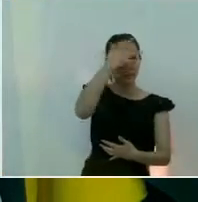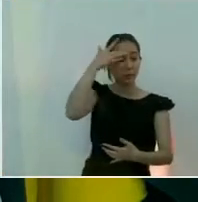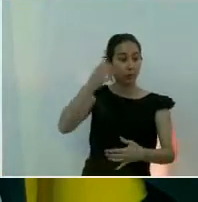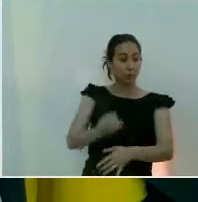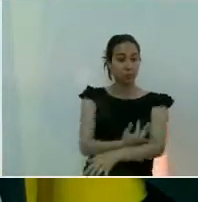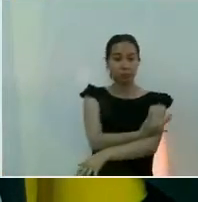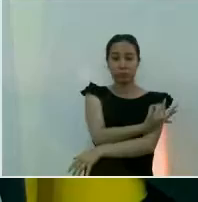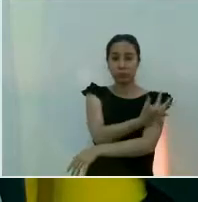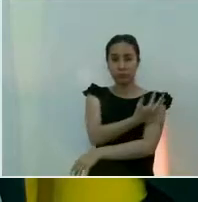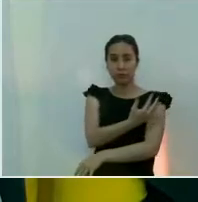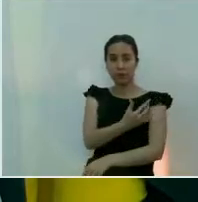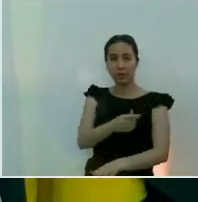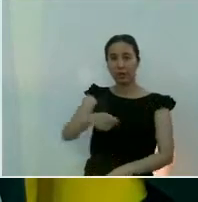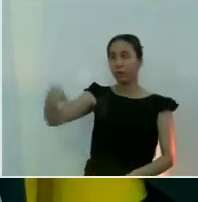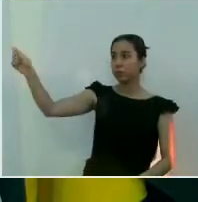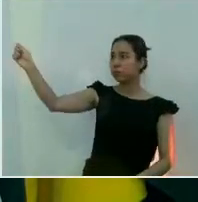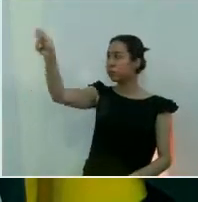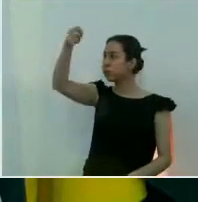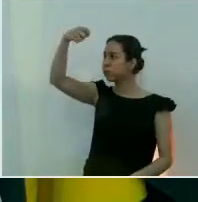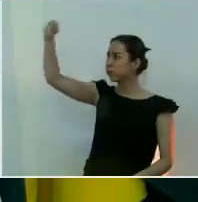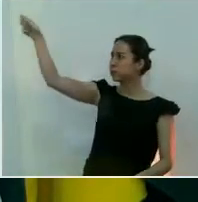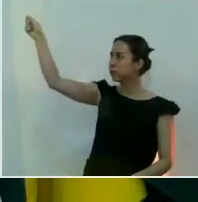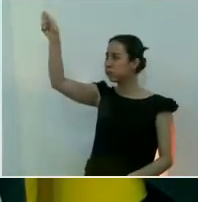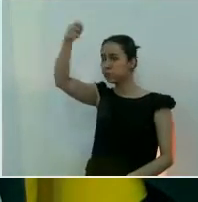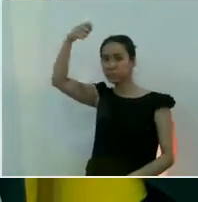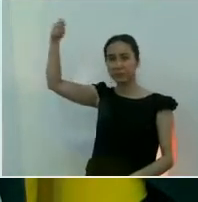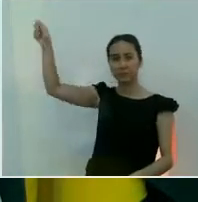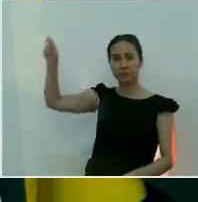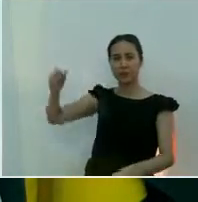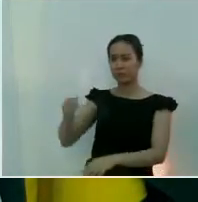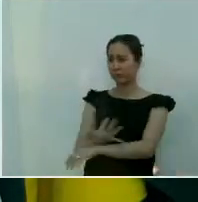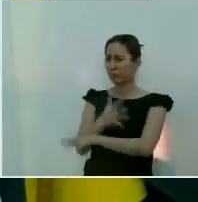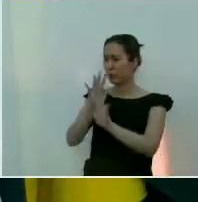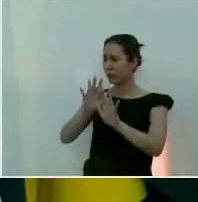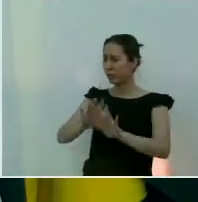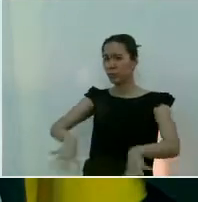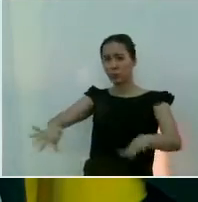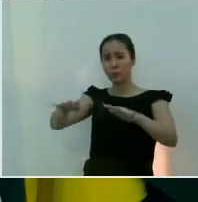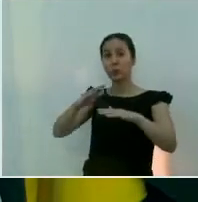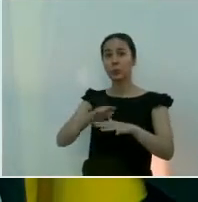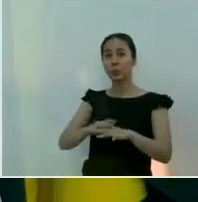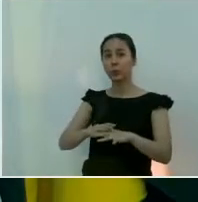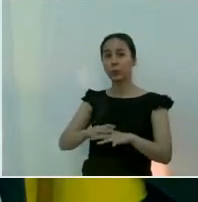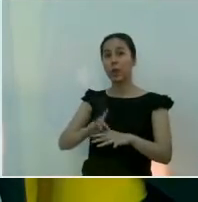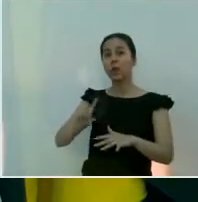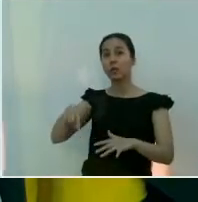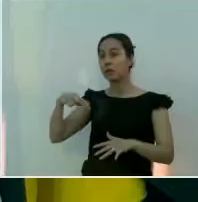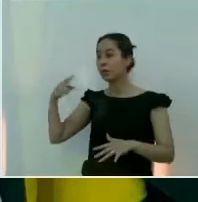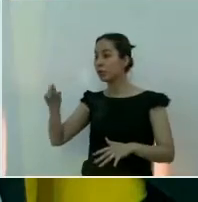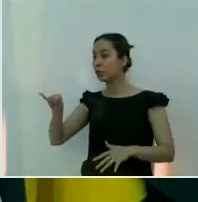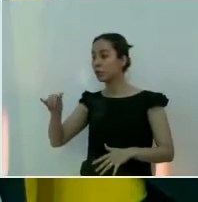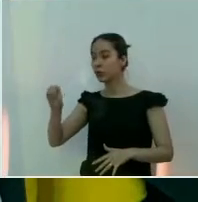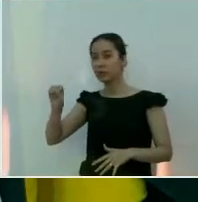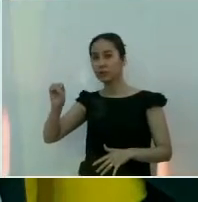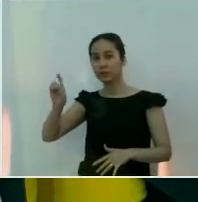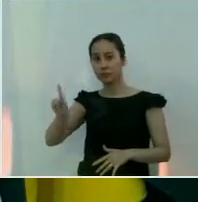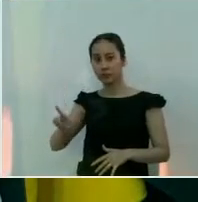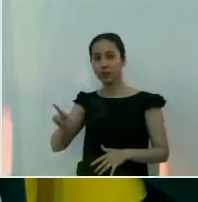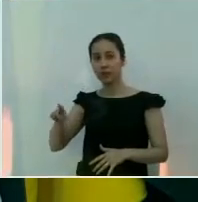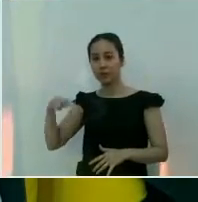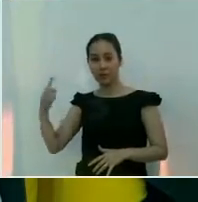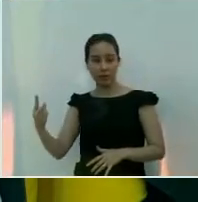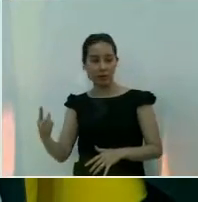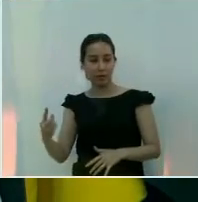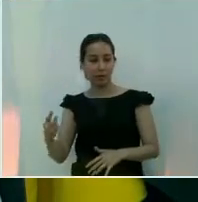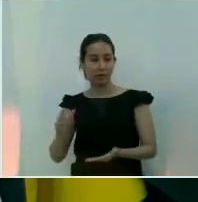governo austríaco manda fechar o teatro neste momento josé pina que era aaa a intérprete